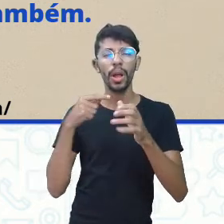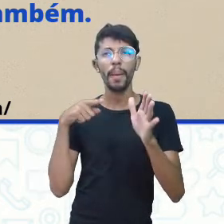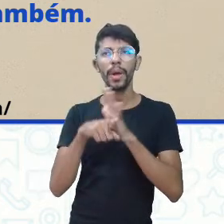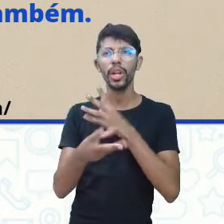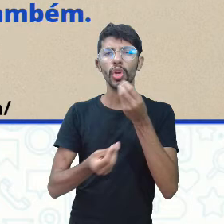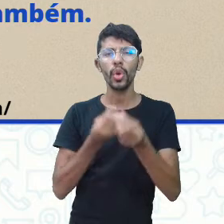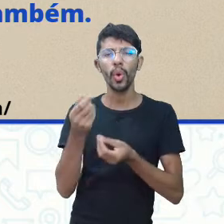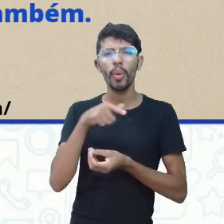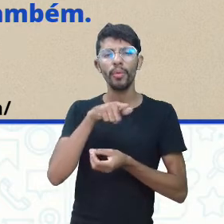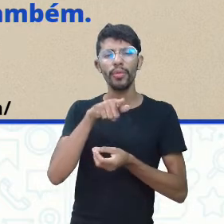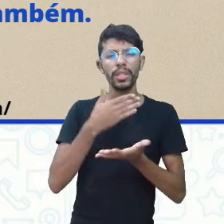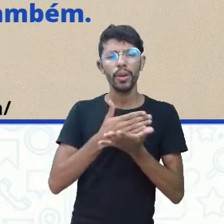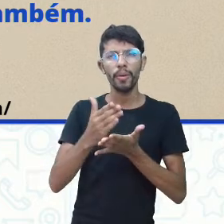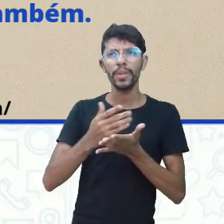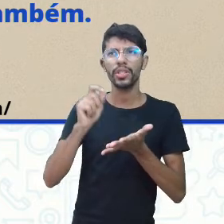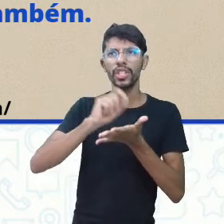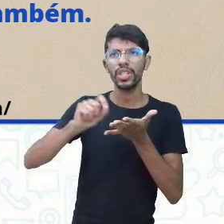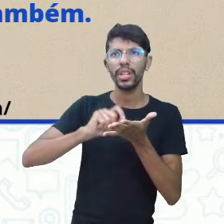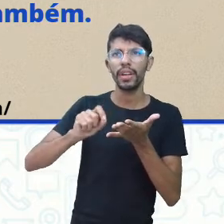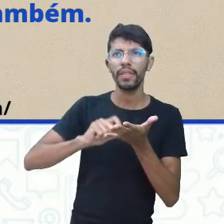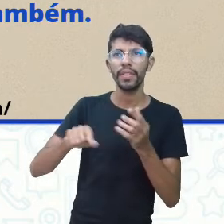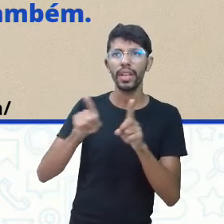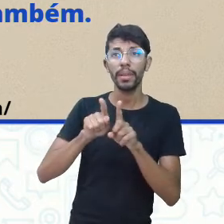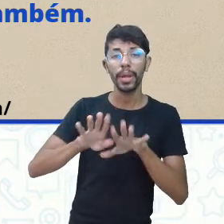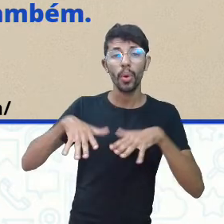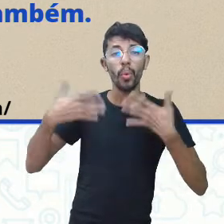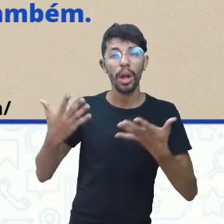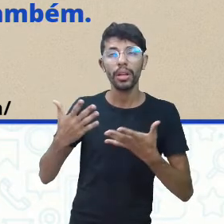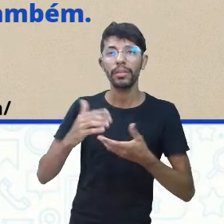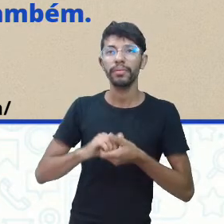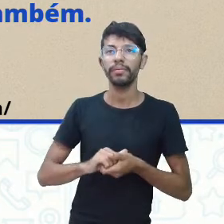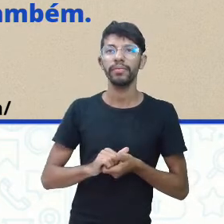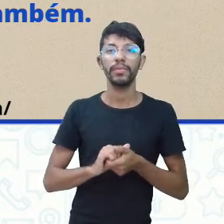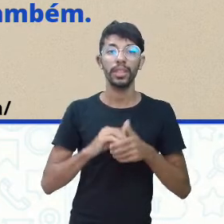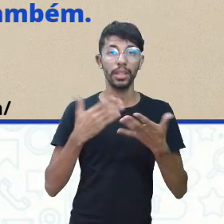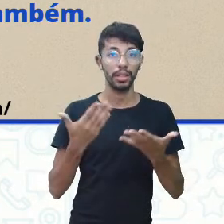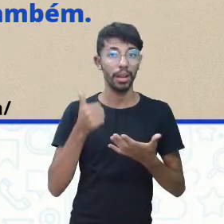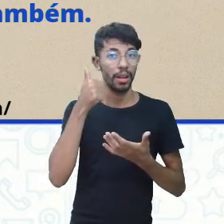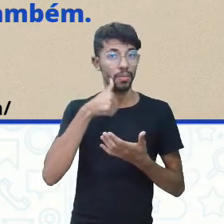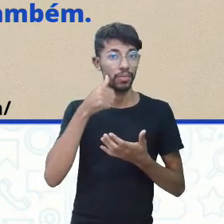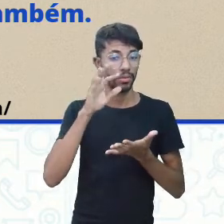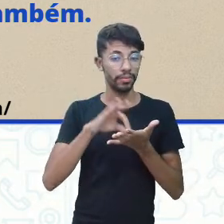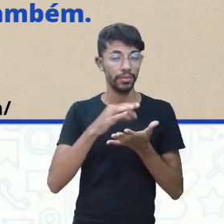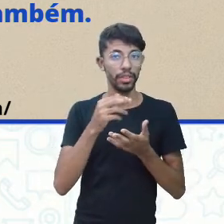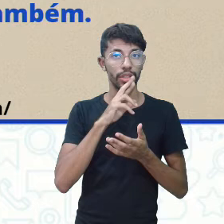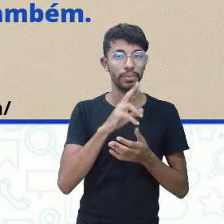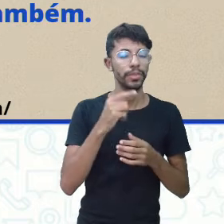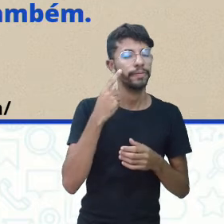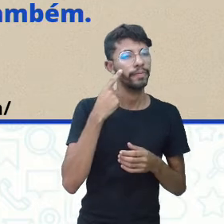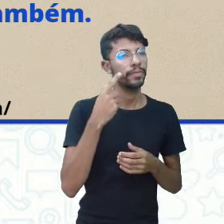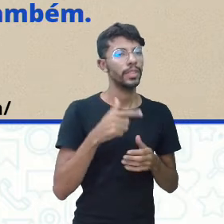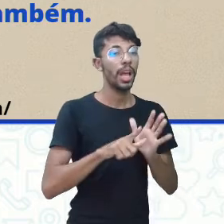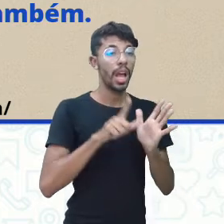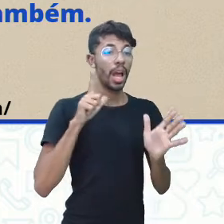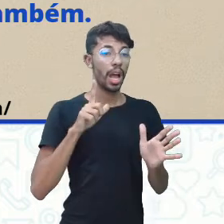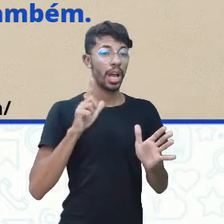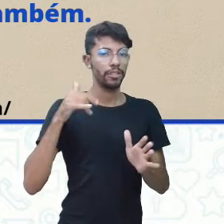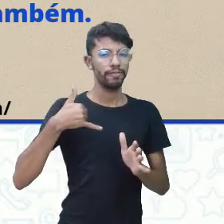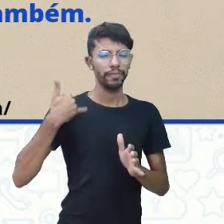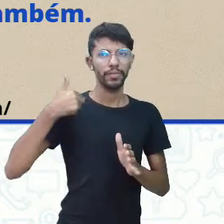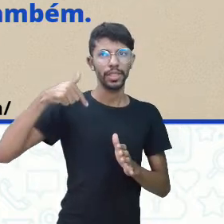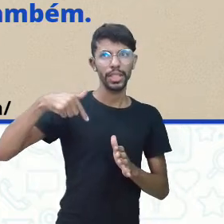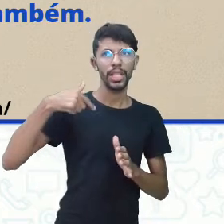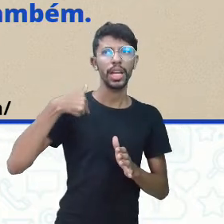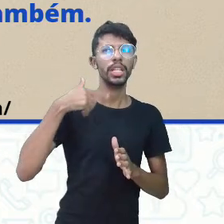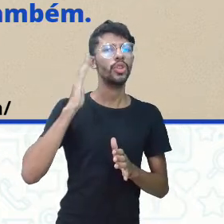a escrever e quando. E aí Clarice vai responder ao jornalista. Antes de 7 anos eu já fabulava, ou seja, ela